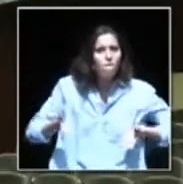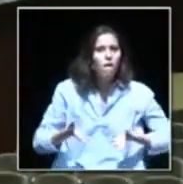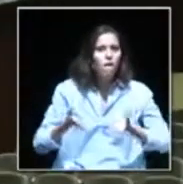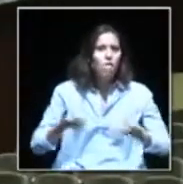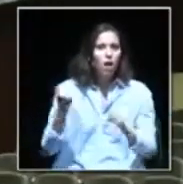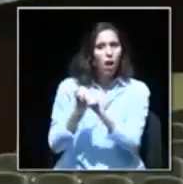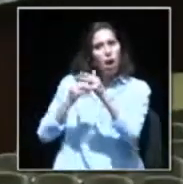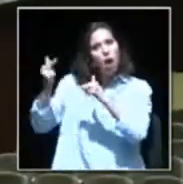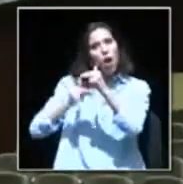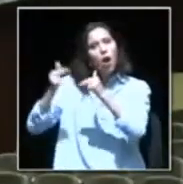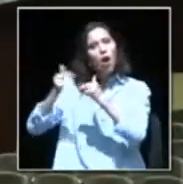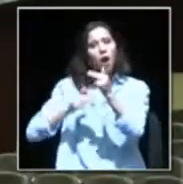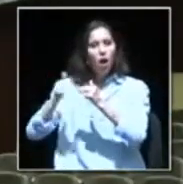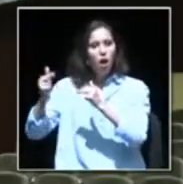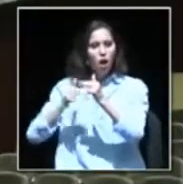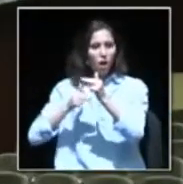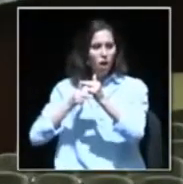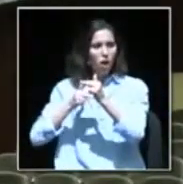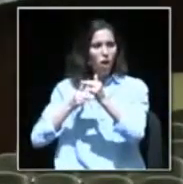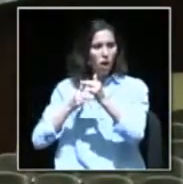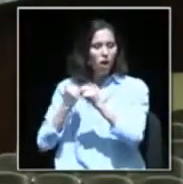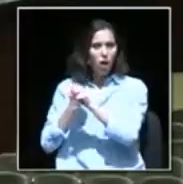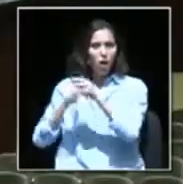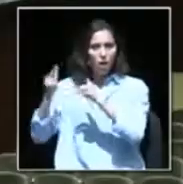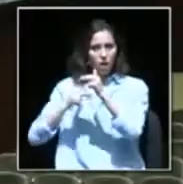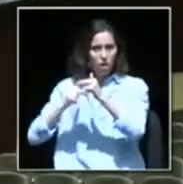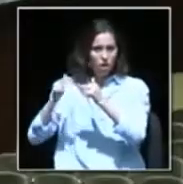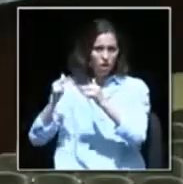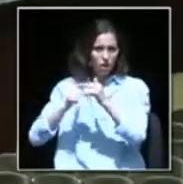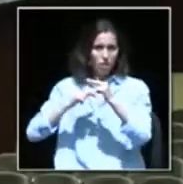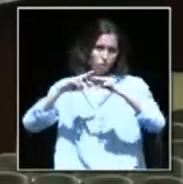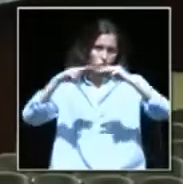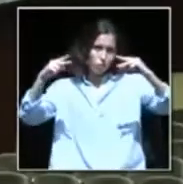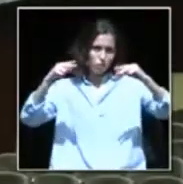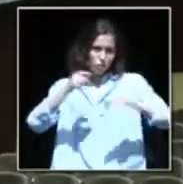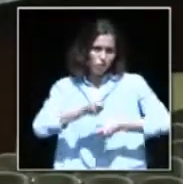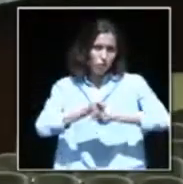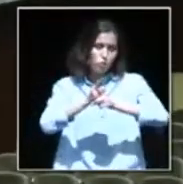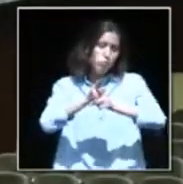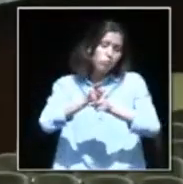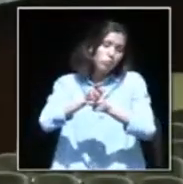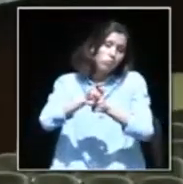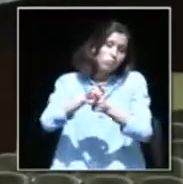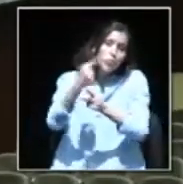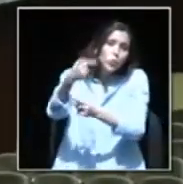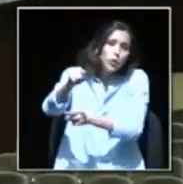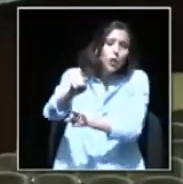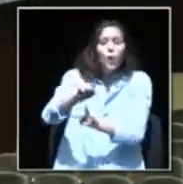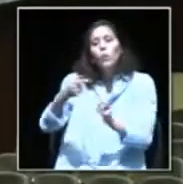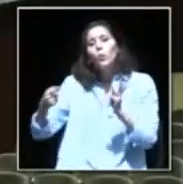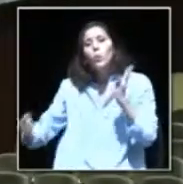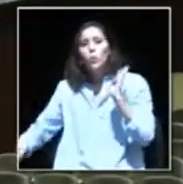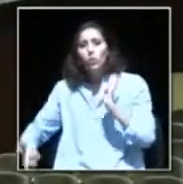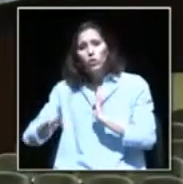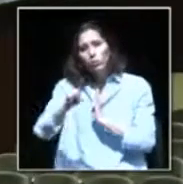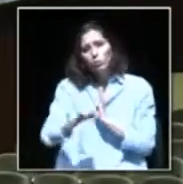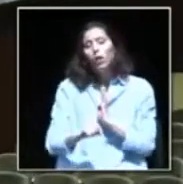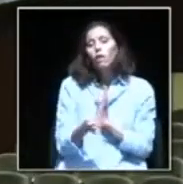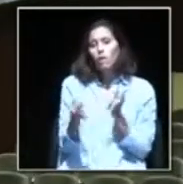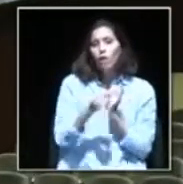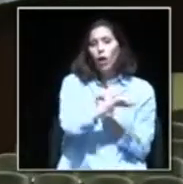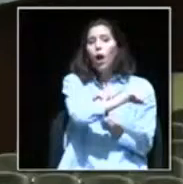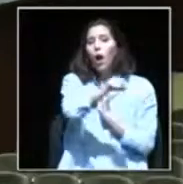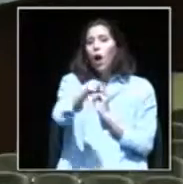uma intervenção necessária por parte do Executivo, não só neste quartel, mas em todos, e são vários que apresentam falta